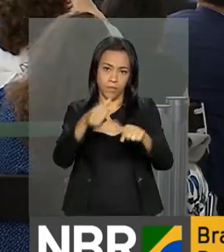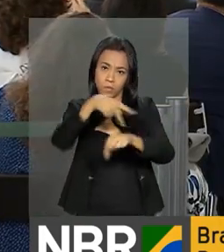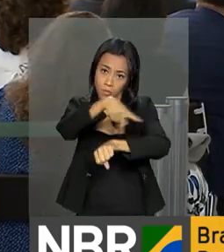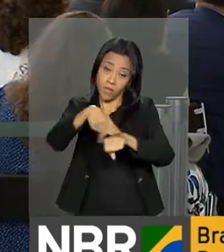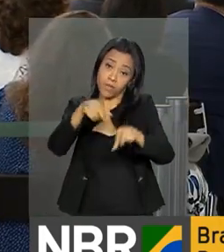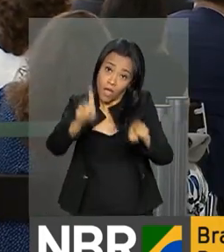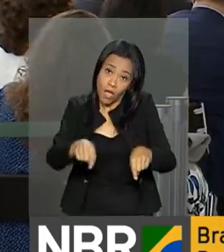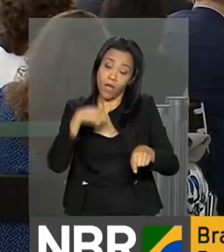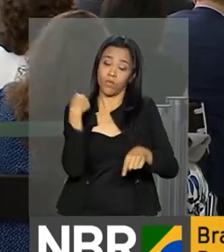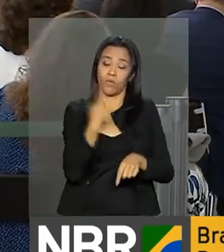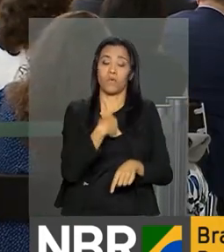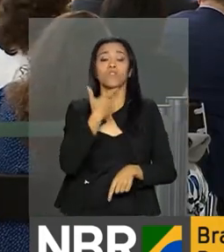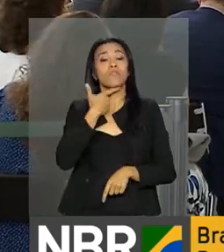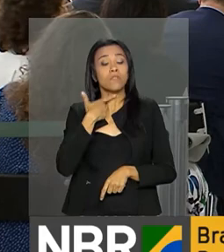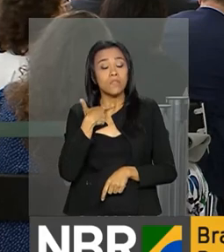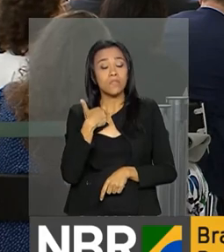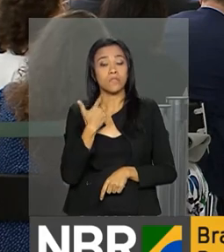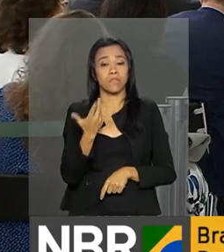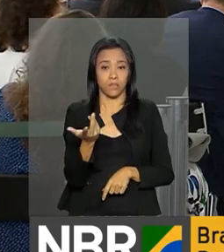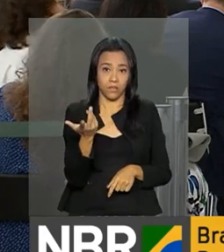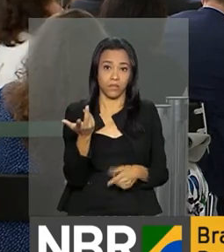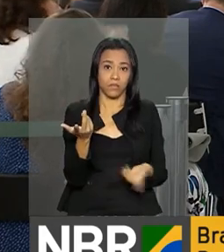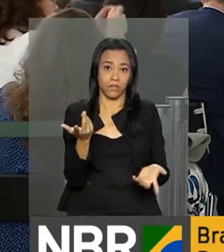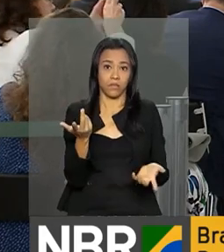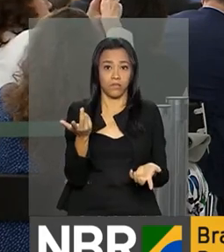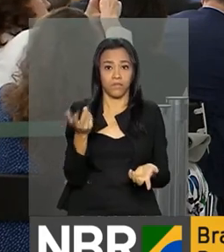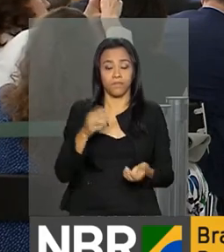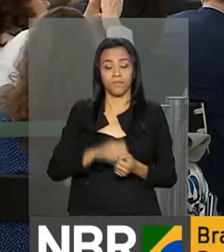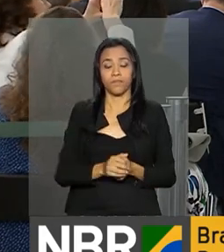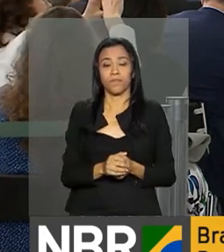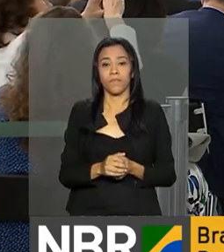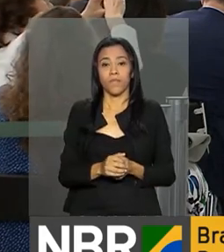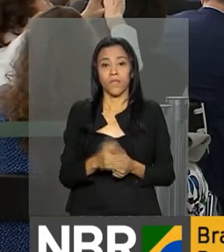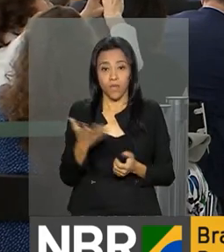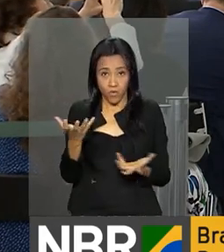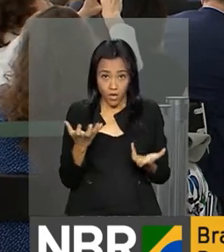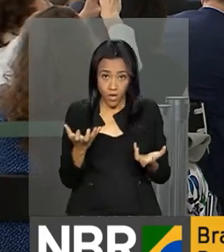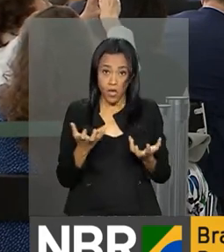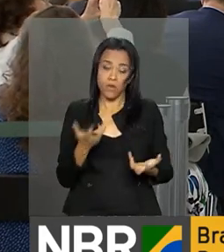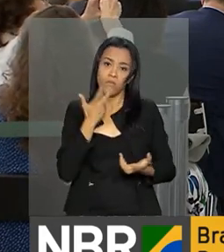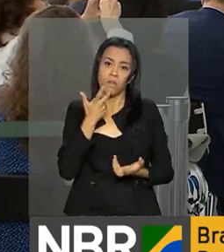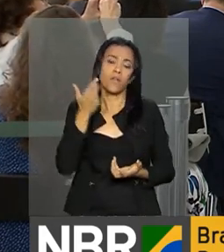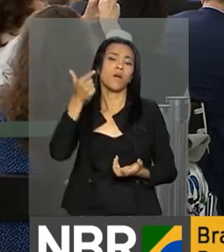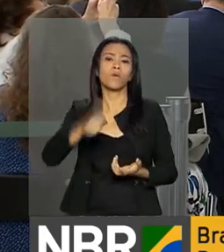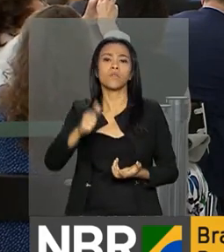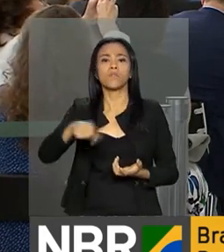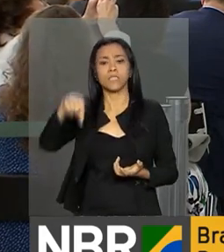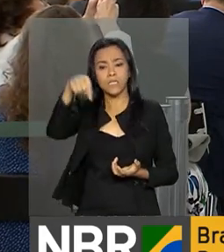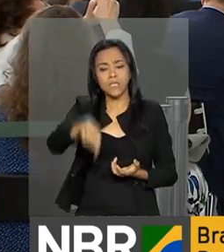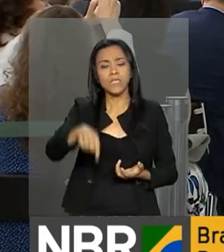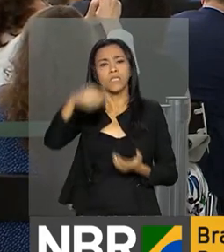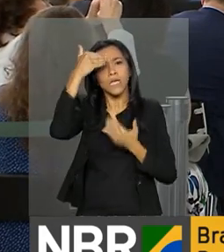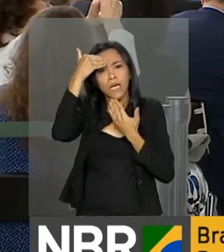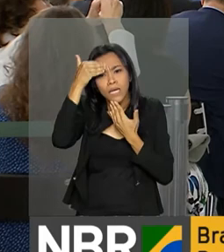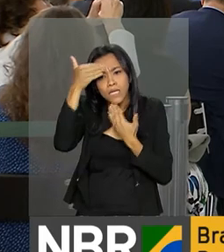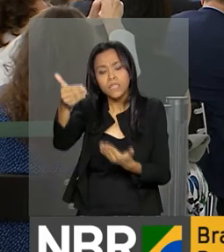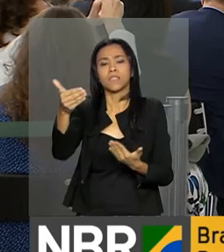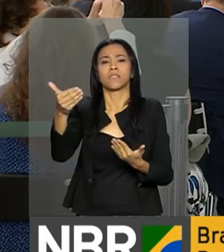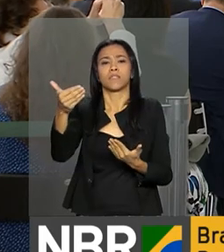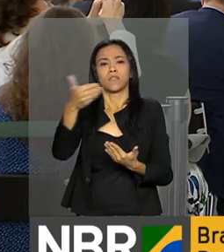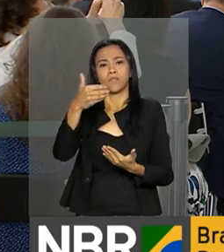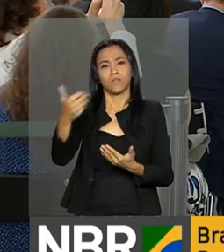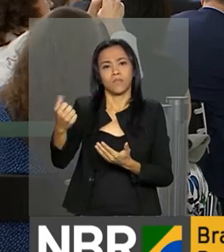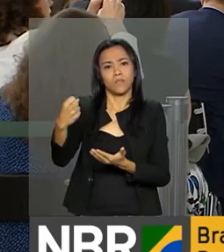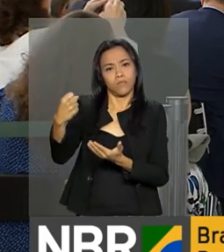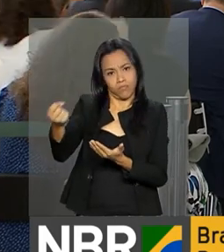o nosso desejo do governador marconi perillo eu quero deixar mais uma vez a minha gratidão os companheiros o governo quem